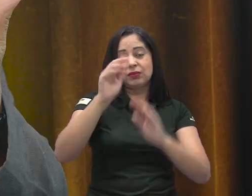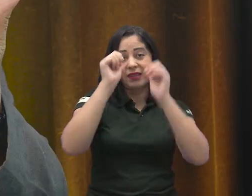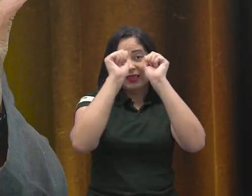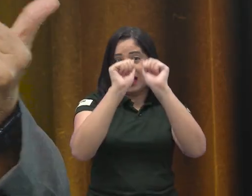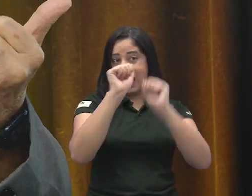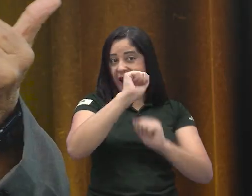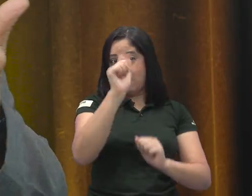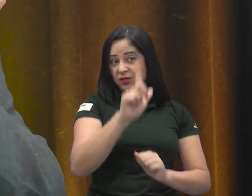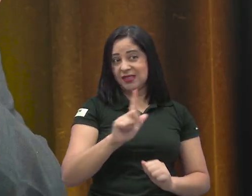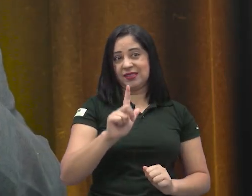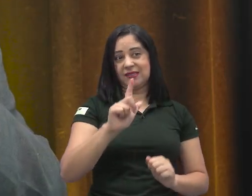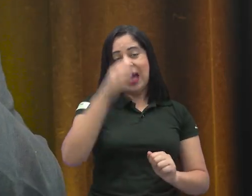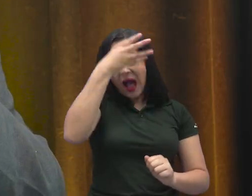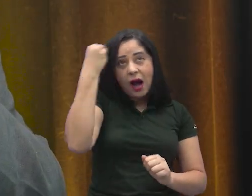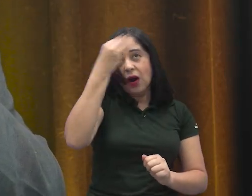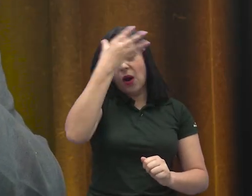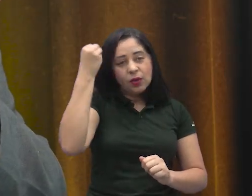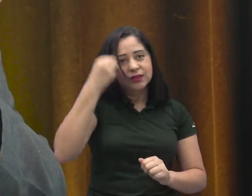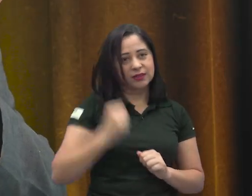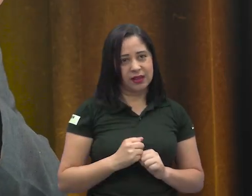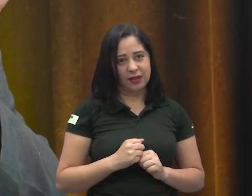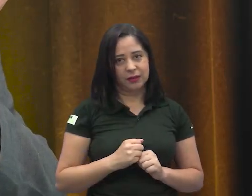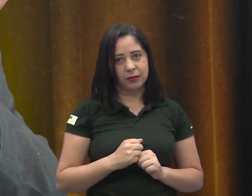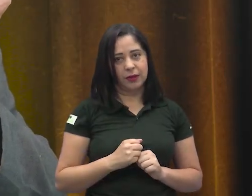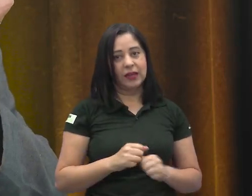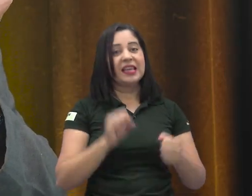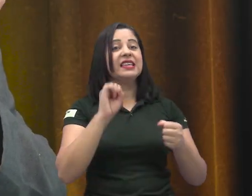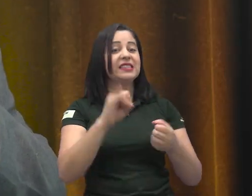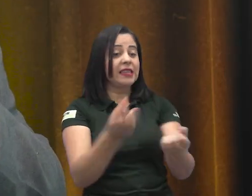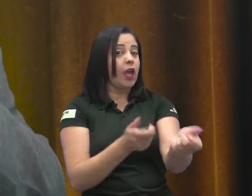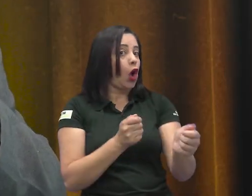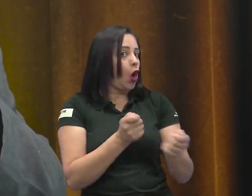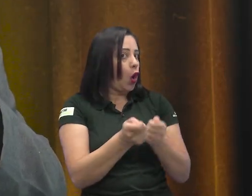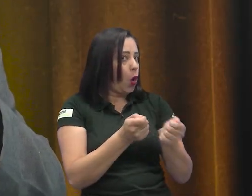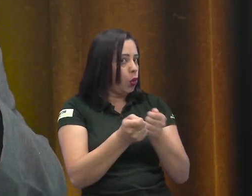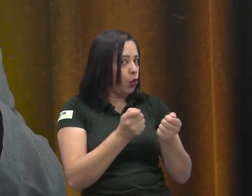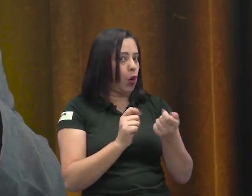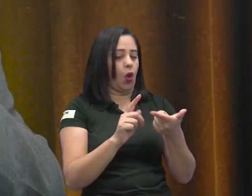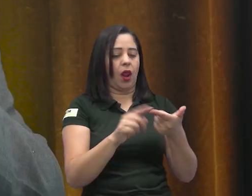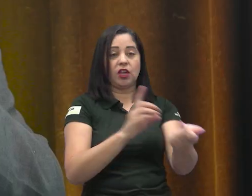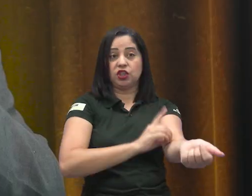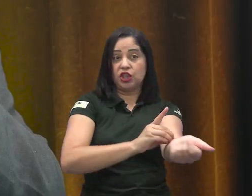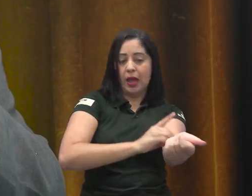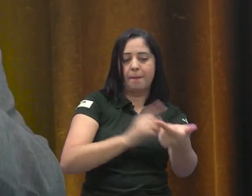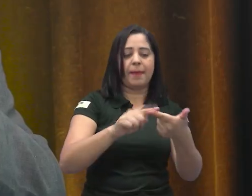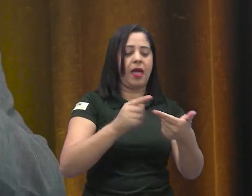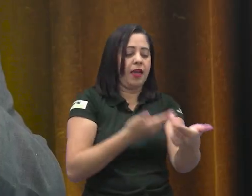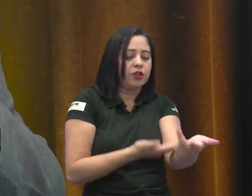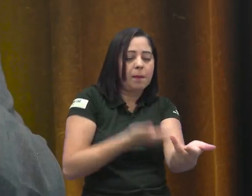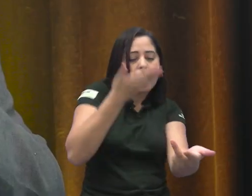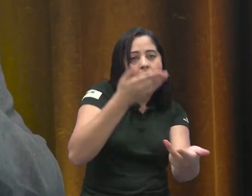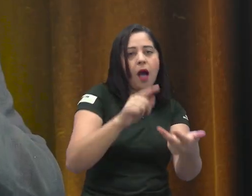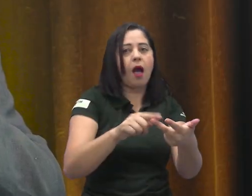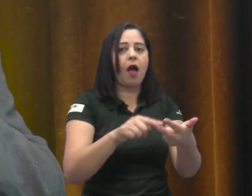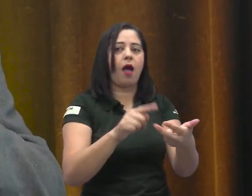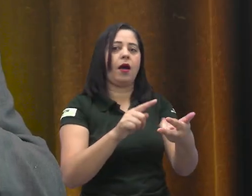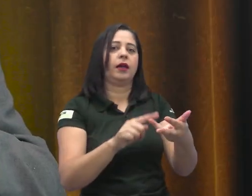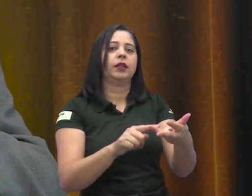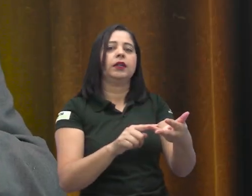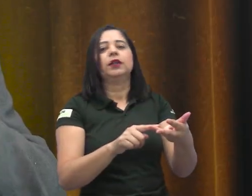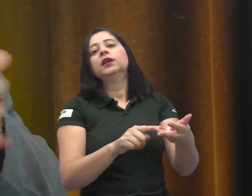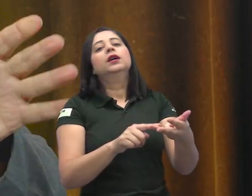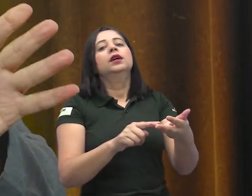diabetes, é um fator de risco modificável. A pressão alta, o colesterol elevado, o